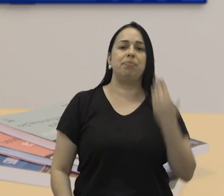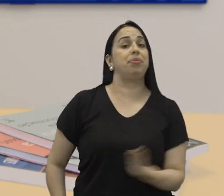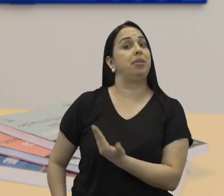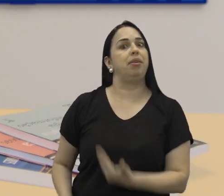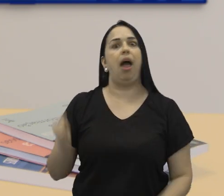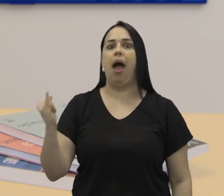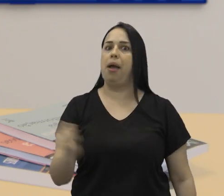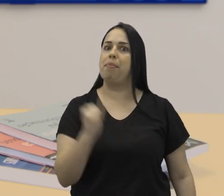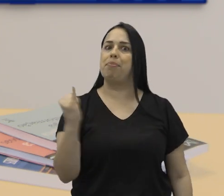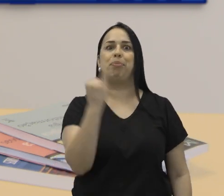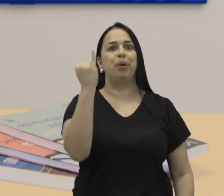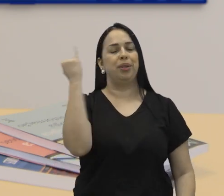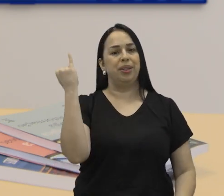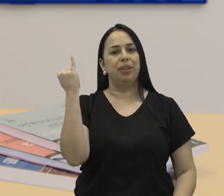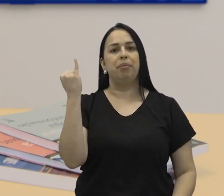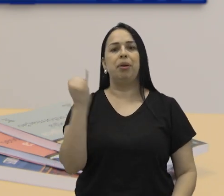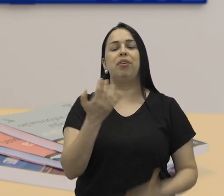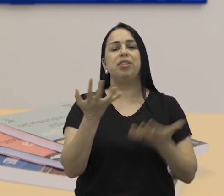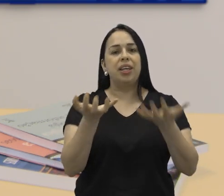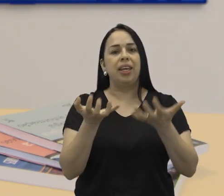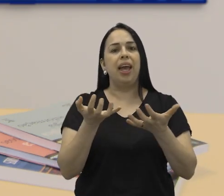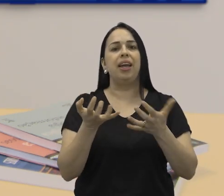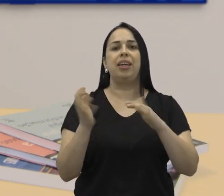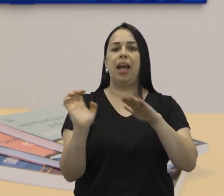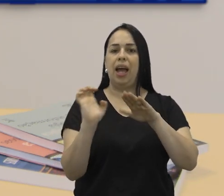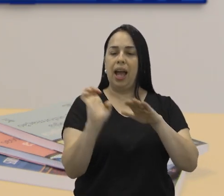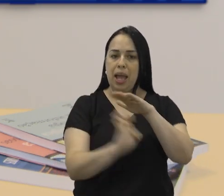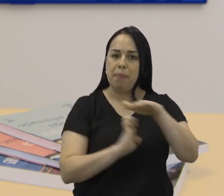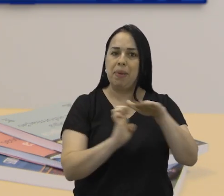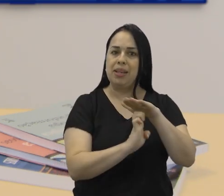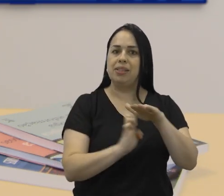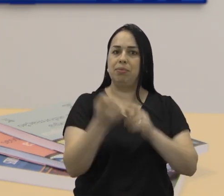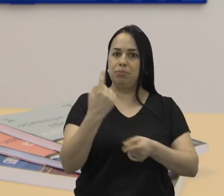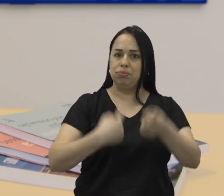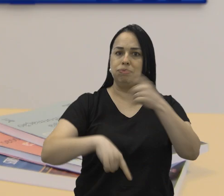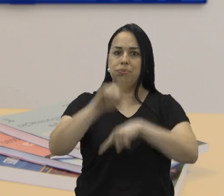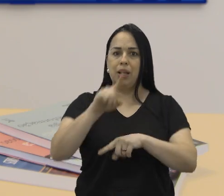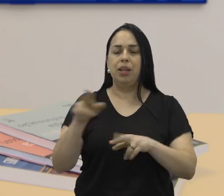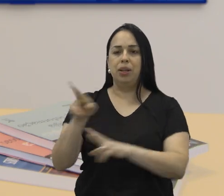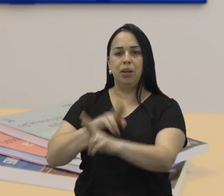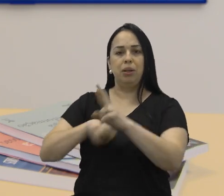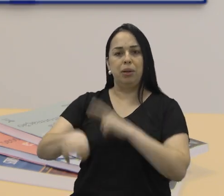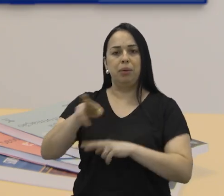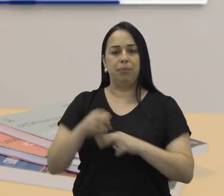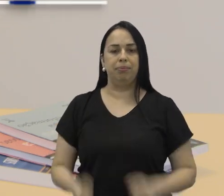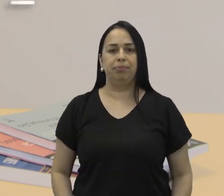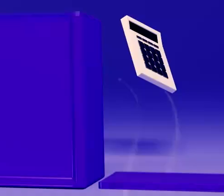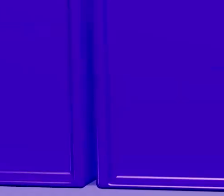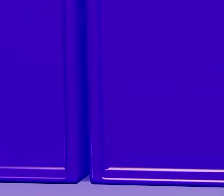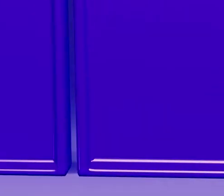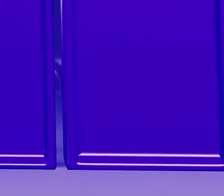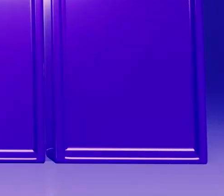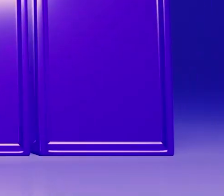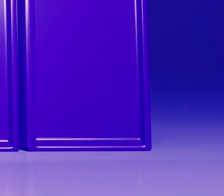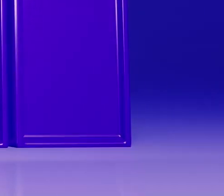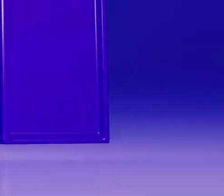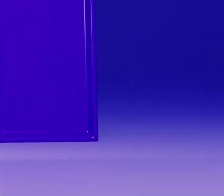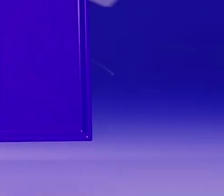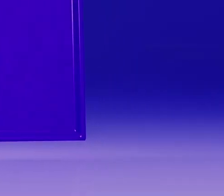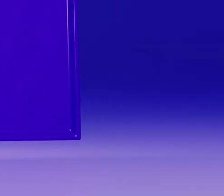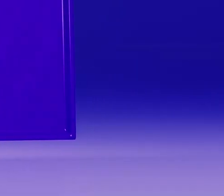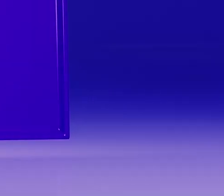é um tema fundamental para quem pretende ter uma excelente gestão de pessoas e um bom relacionamento com o mercado.